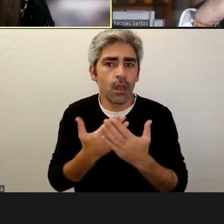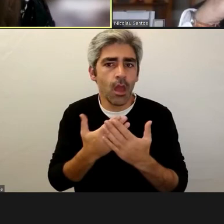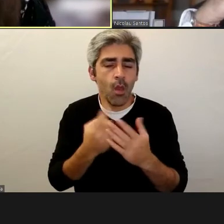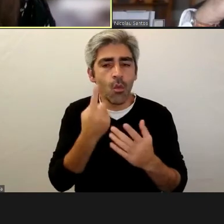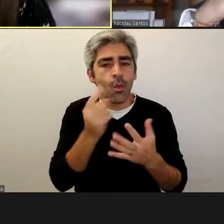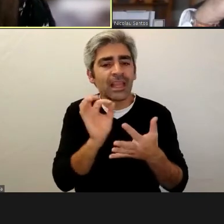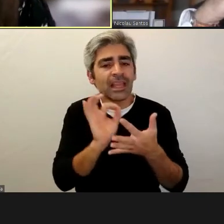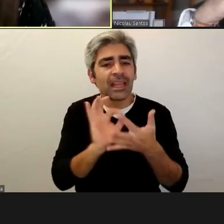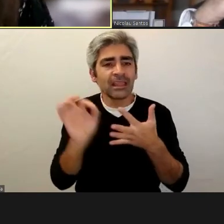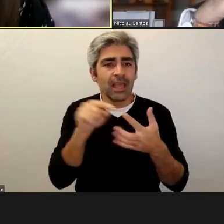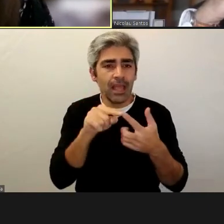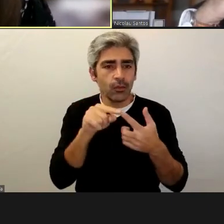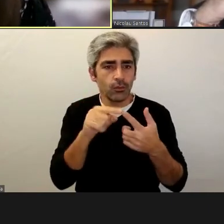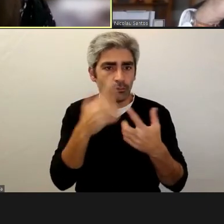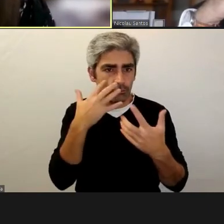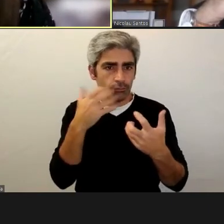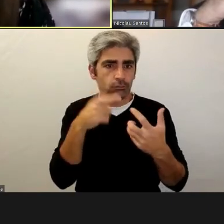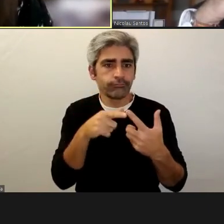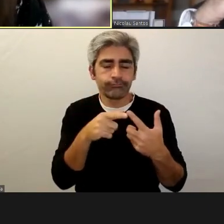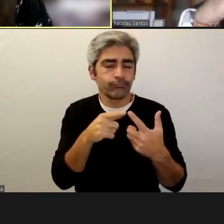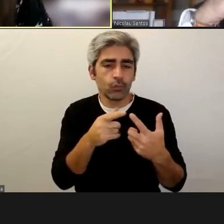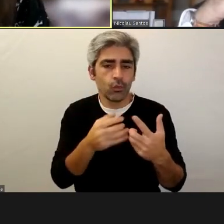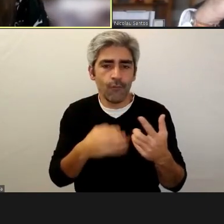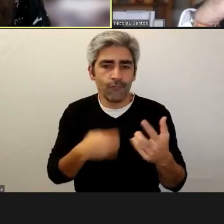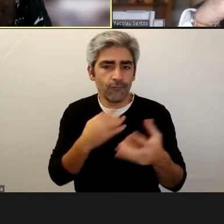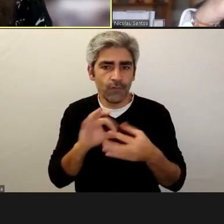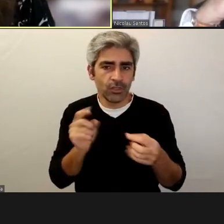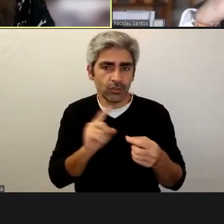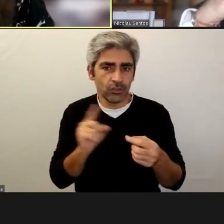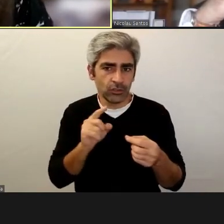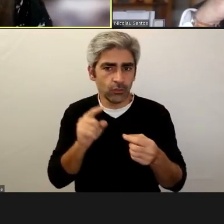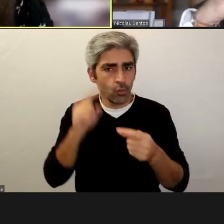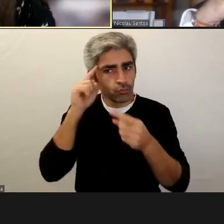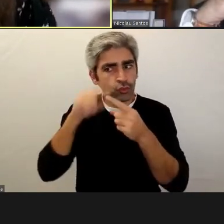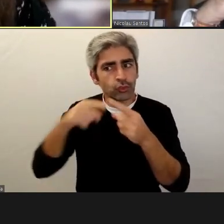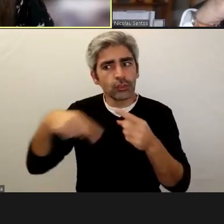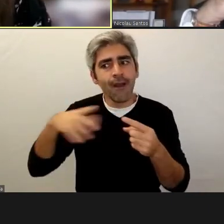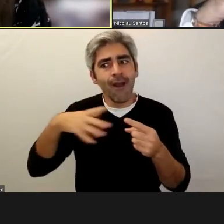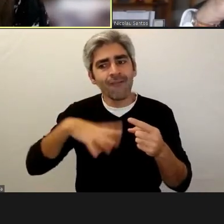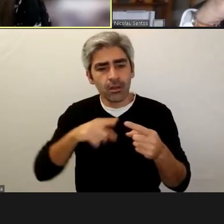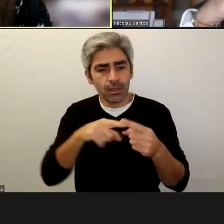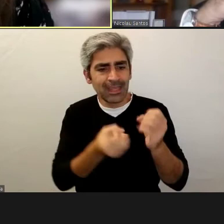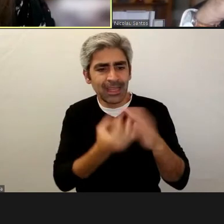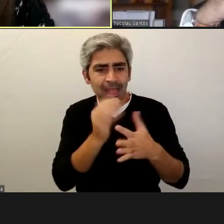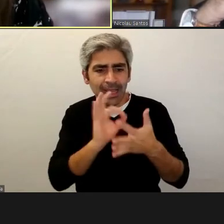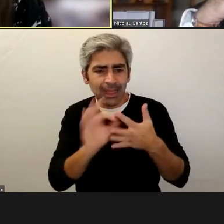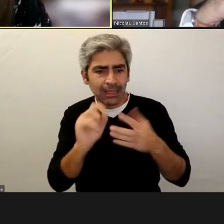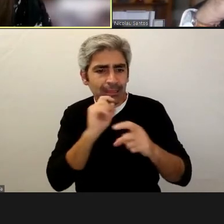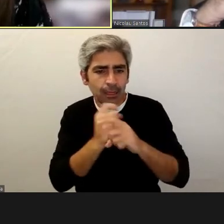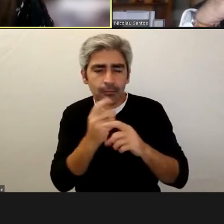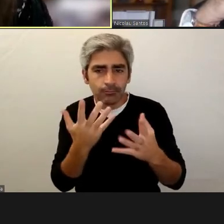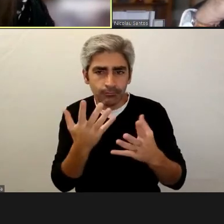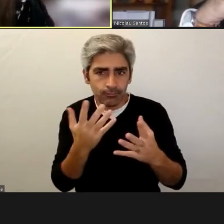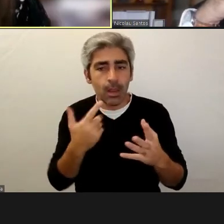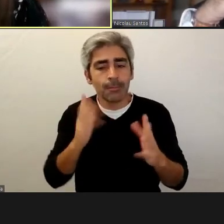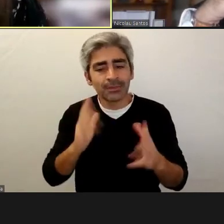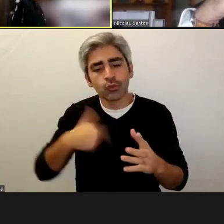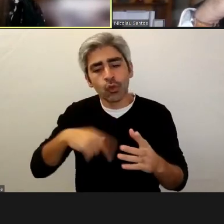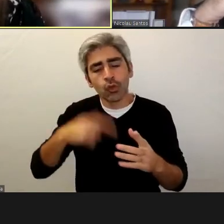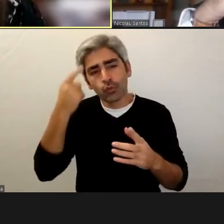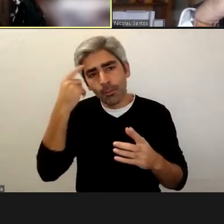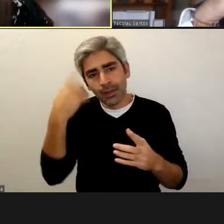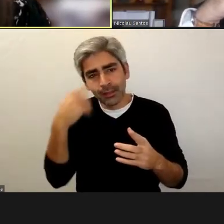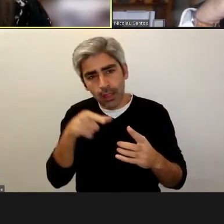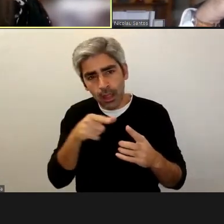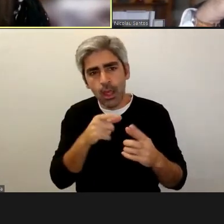critério que se manifesta irrazoável face ao fim pretendido. Muitas vezes, para compreendermos se o critério é ou não é um